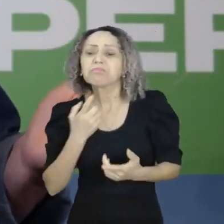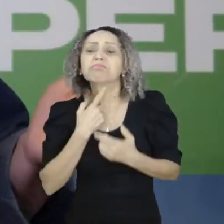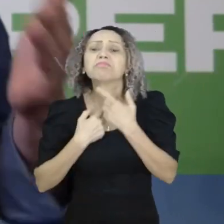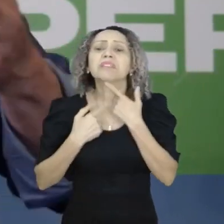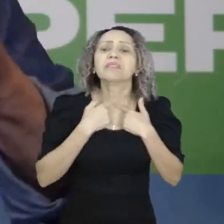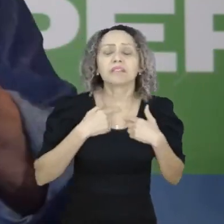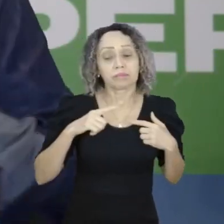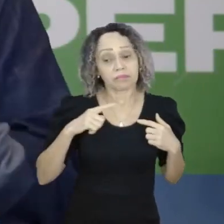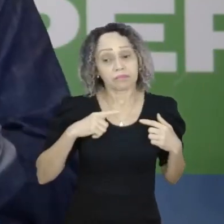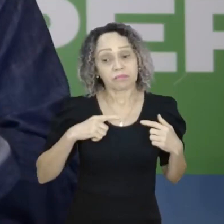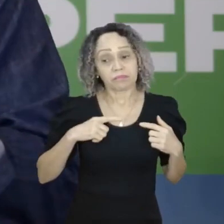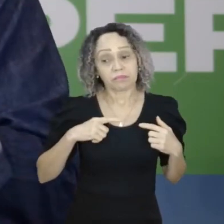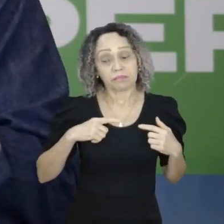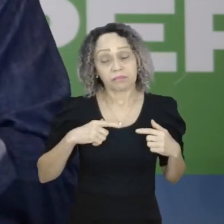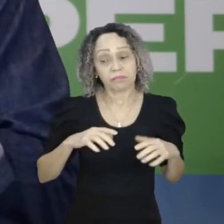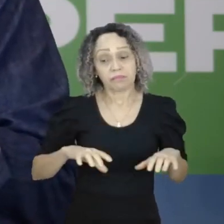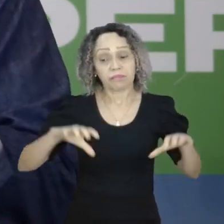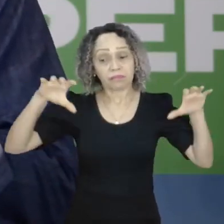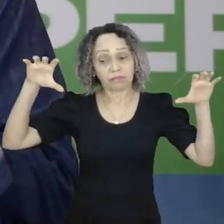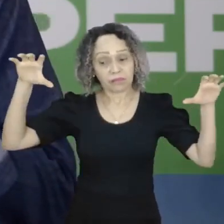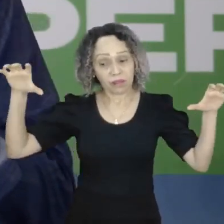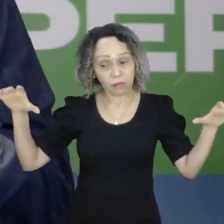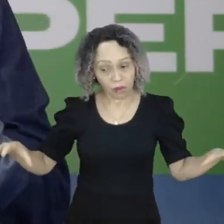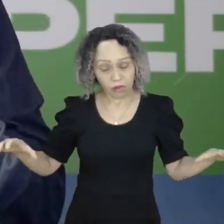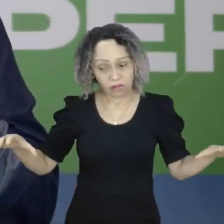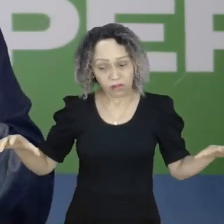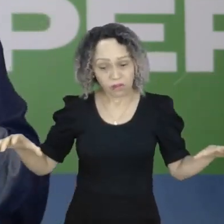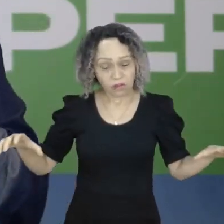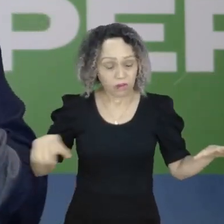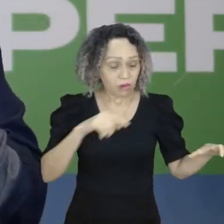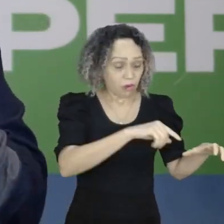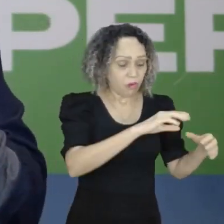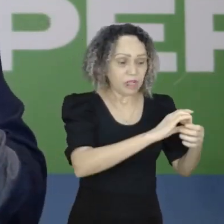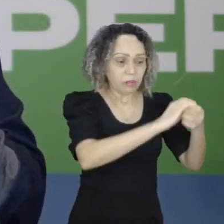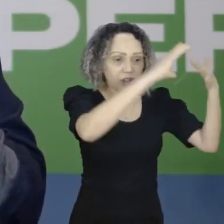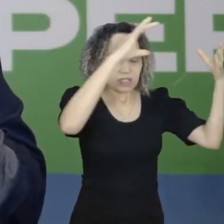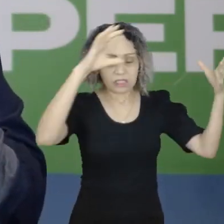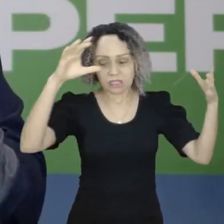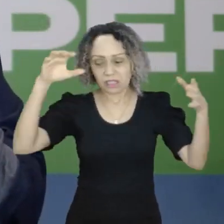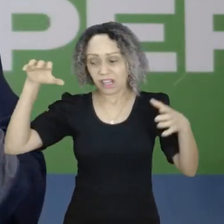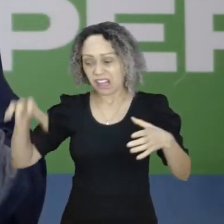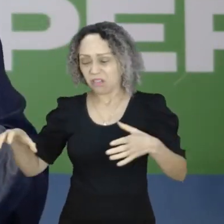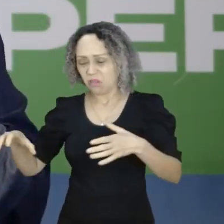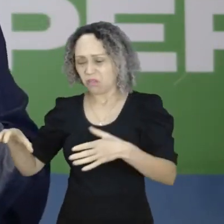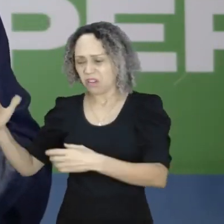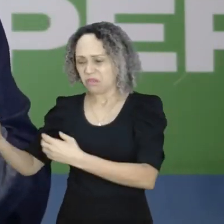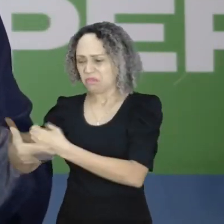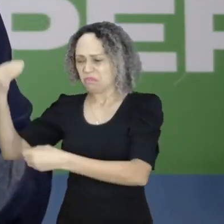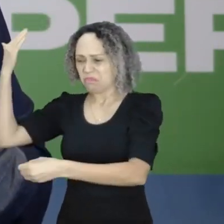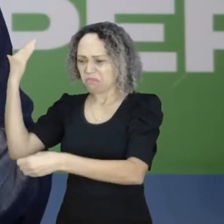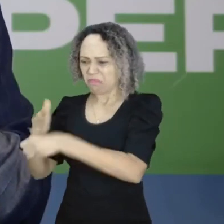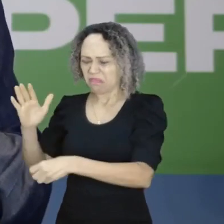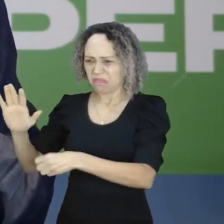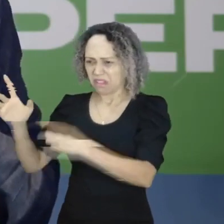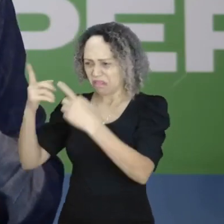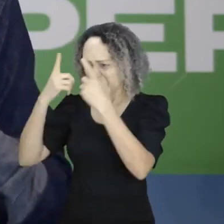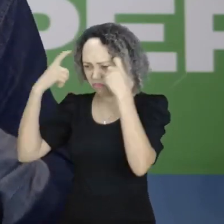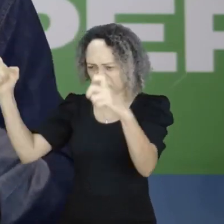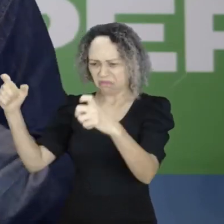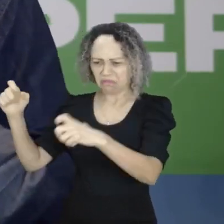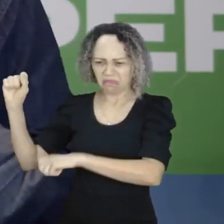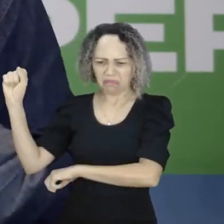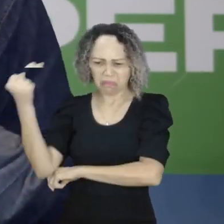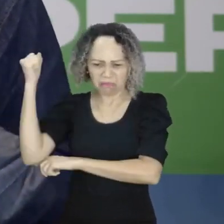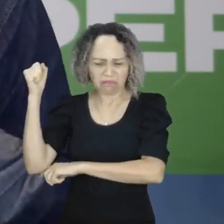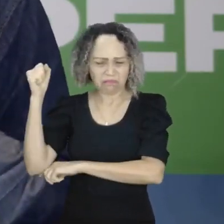país. Uma é a democracia e a outra é a barbárie do neofascismo. É isso que está em jogo e é isso que o povo vai